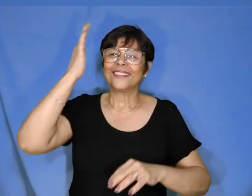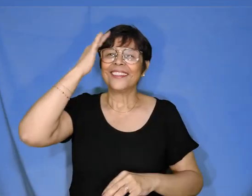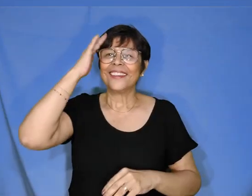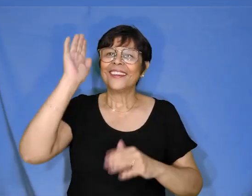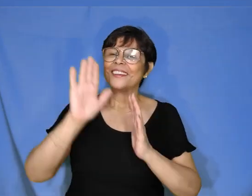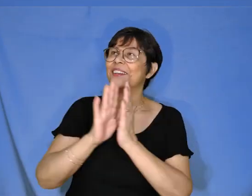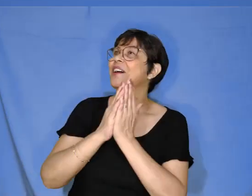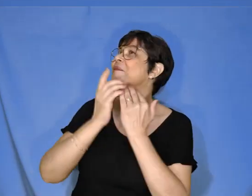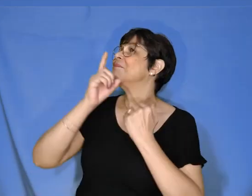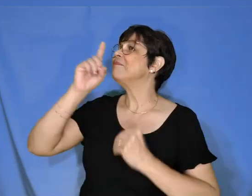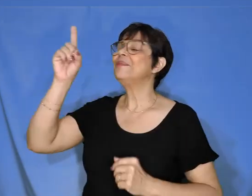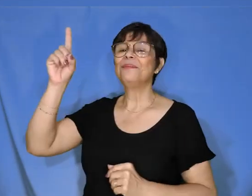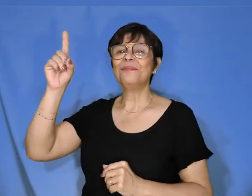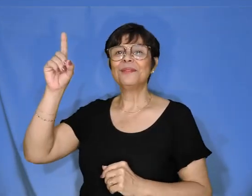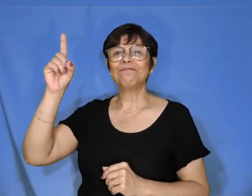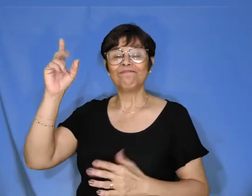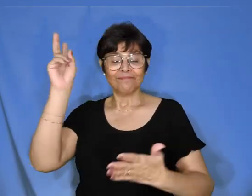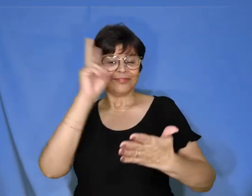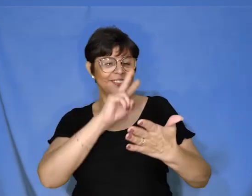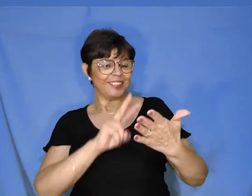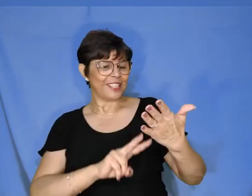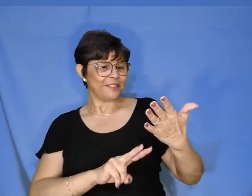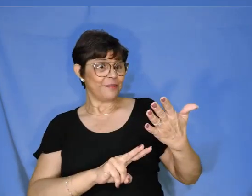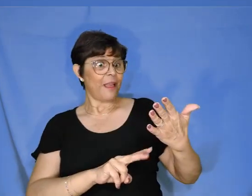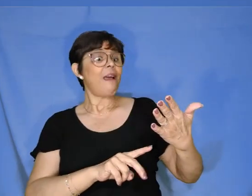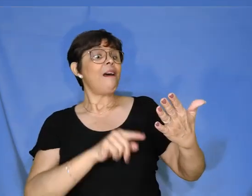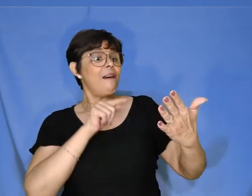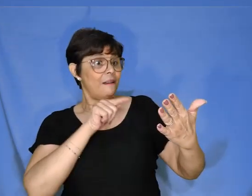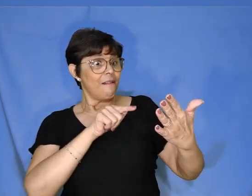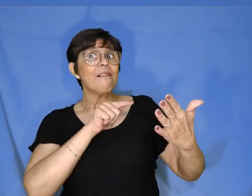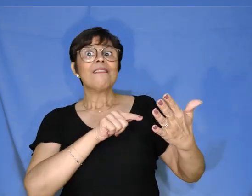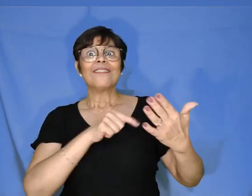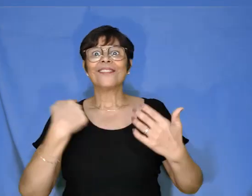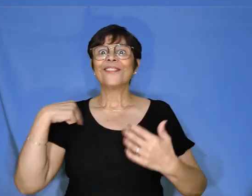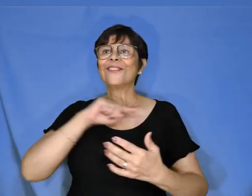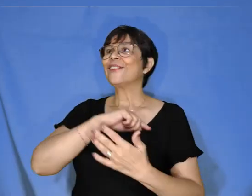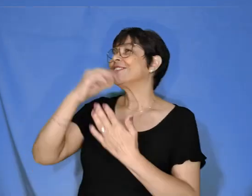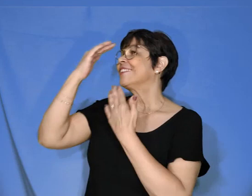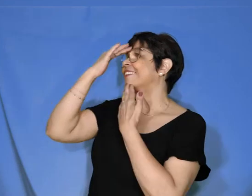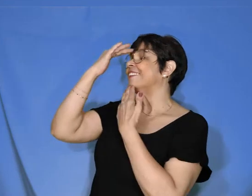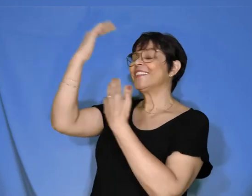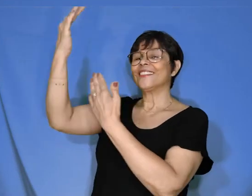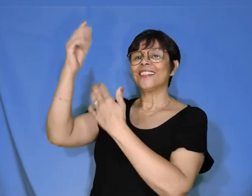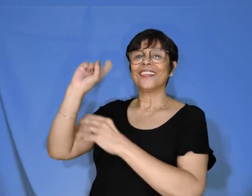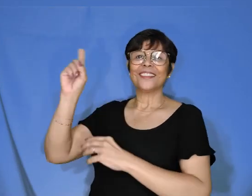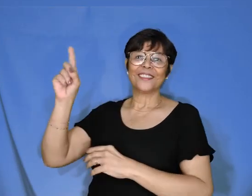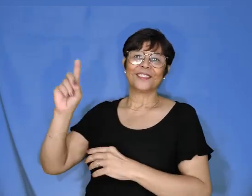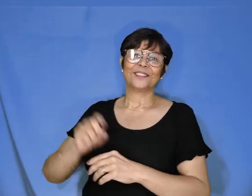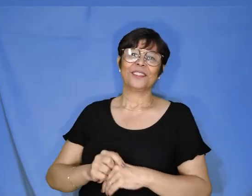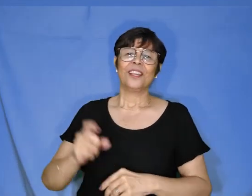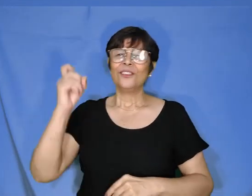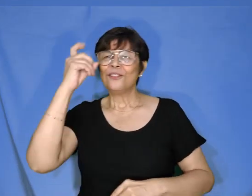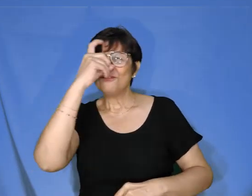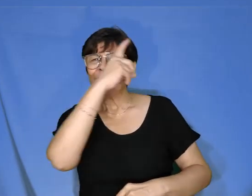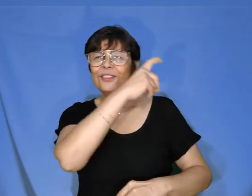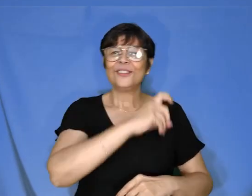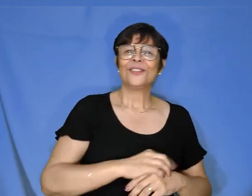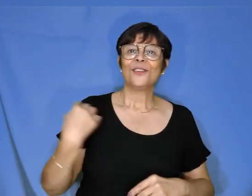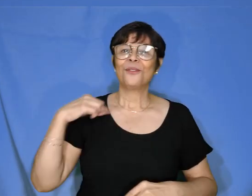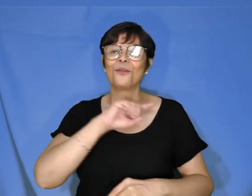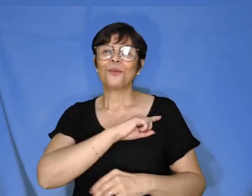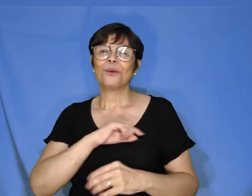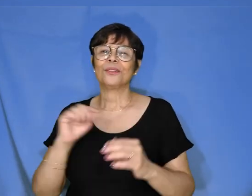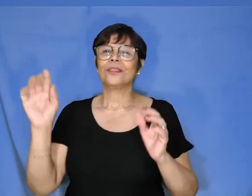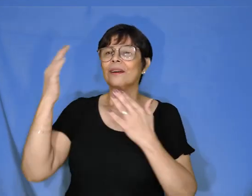ser grato a Deus. Então, graças a Deus por tudo. É difícil a gente dar graças a Deus pela pandemia,